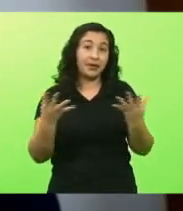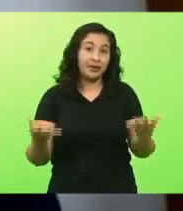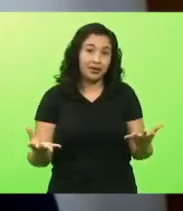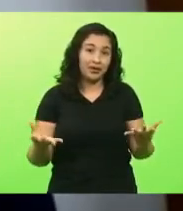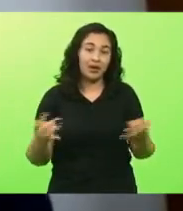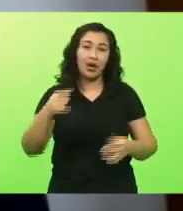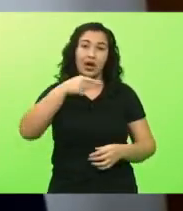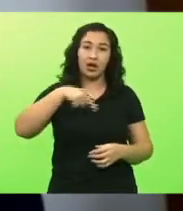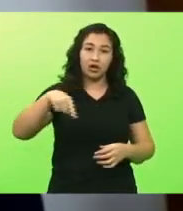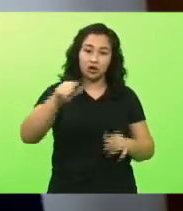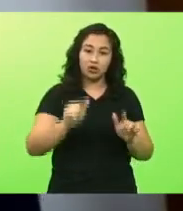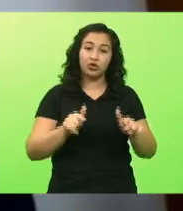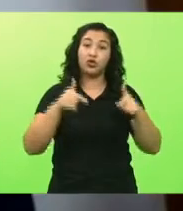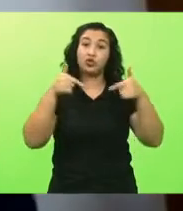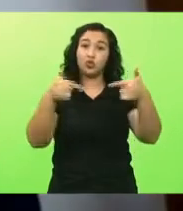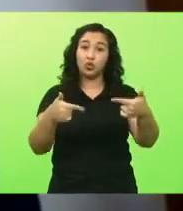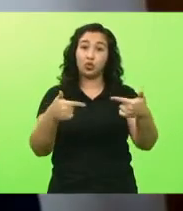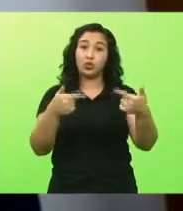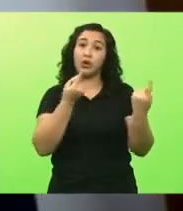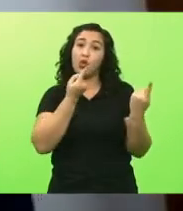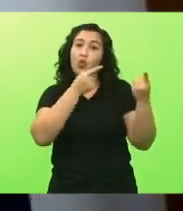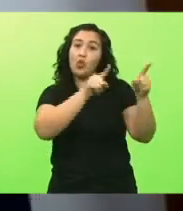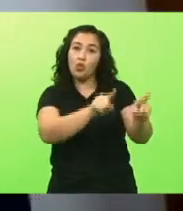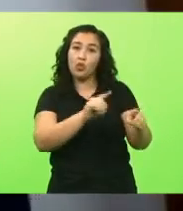a luta contra o Covid, uma luta